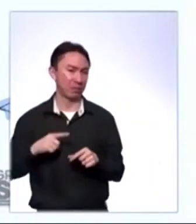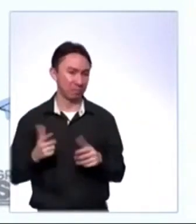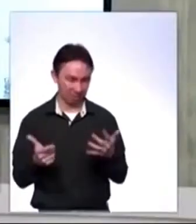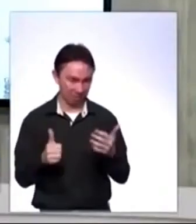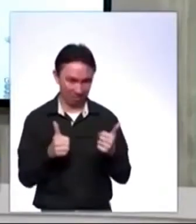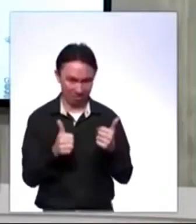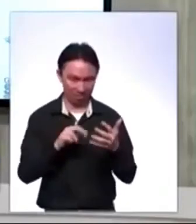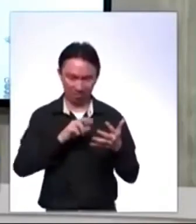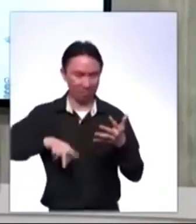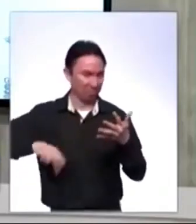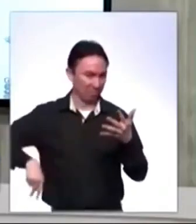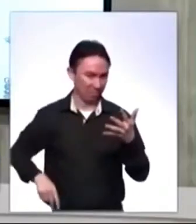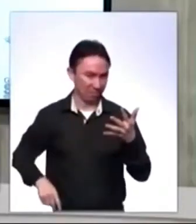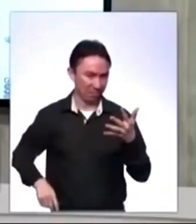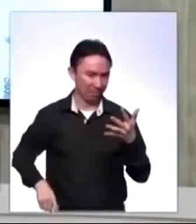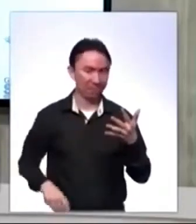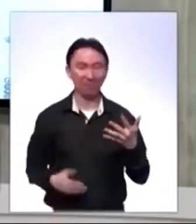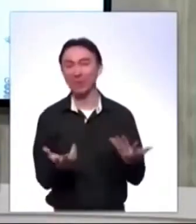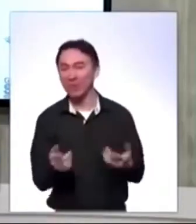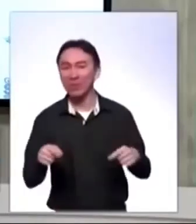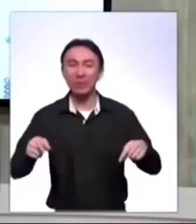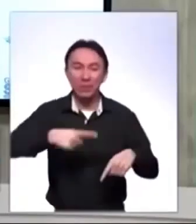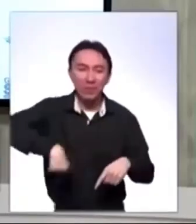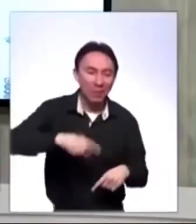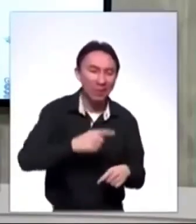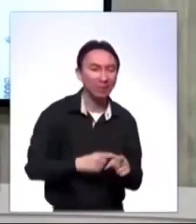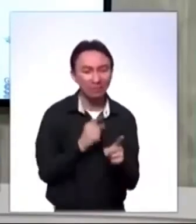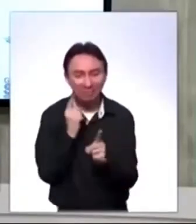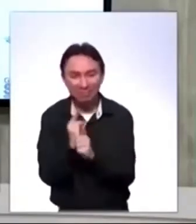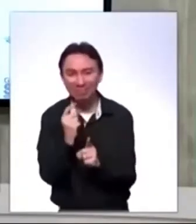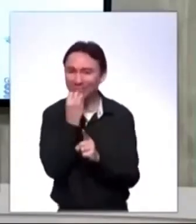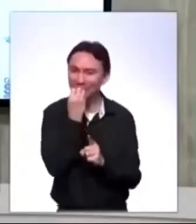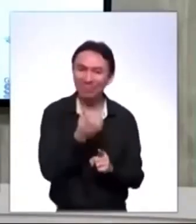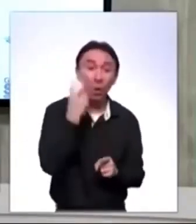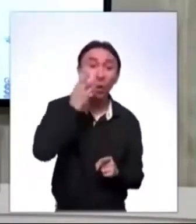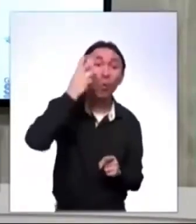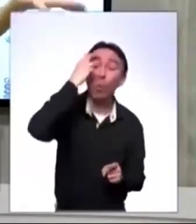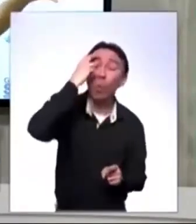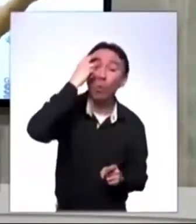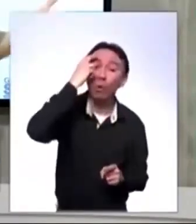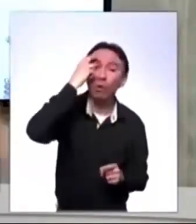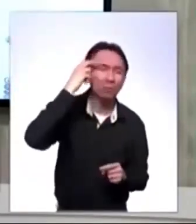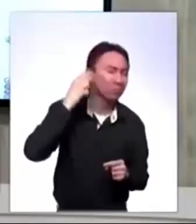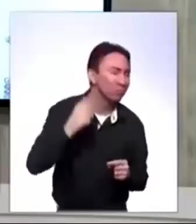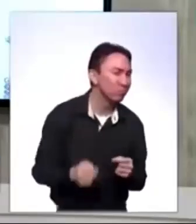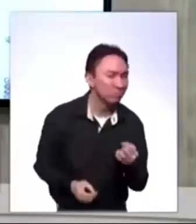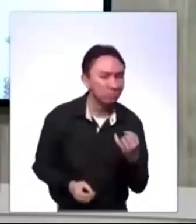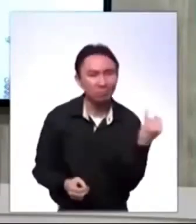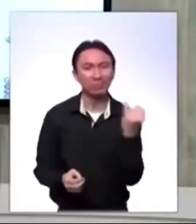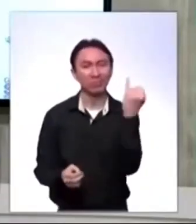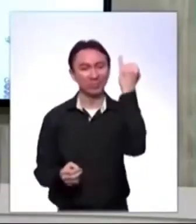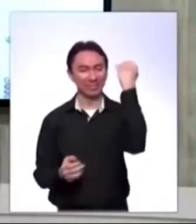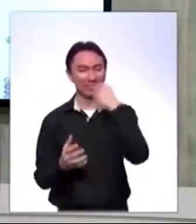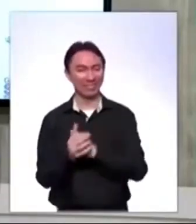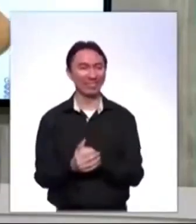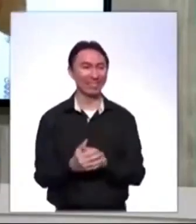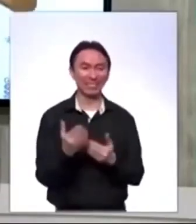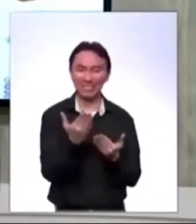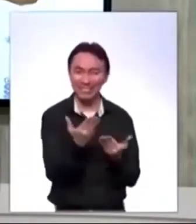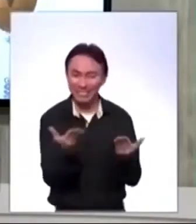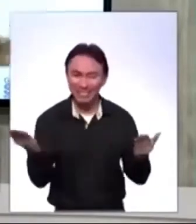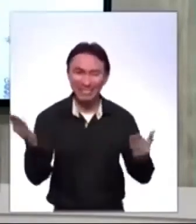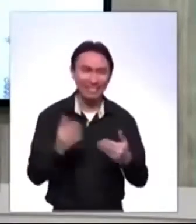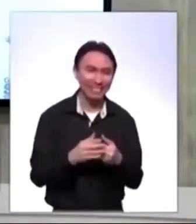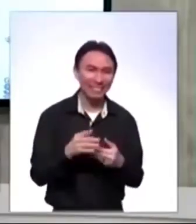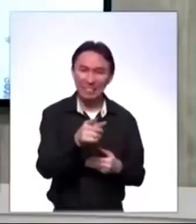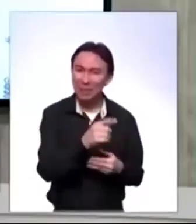meninos, foi mais um encontro gostoso de cultura. Cultura não ocupa espaço. No mínimo, você saiu mais, né,